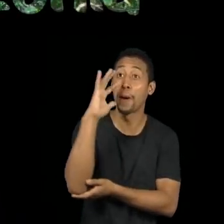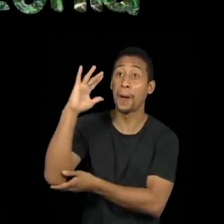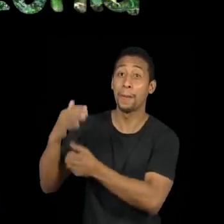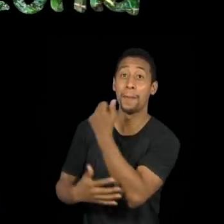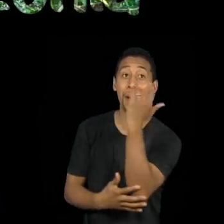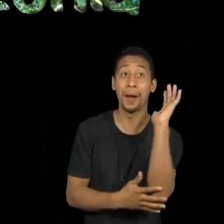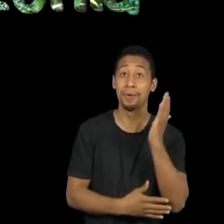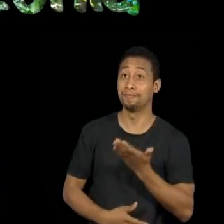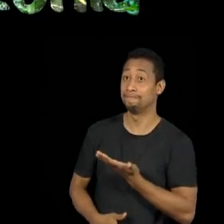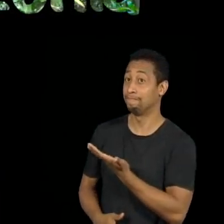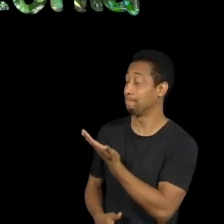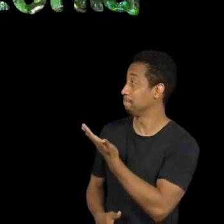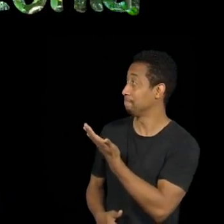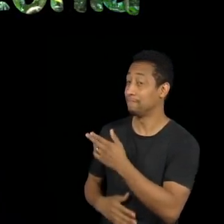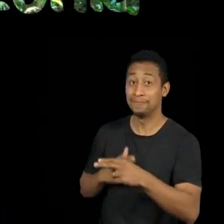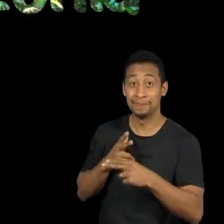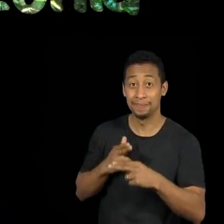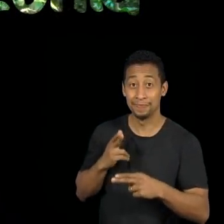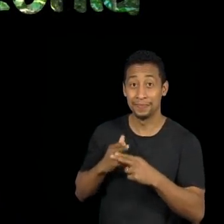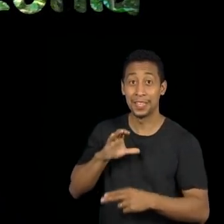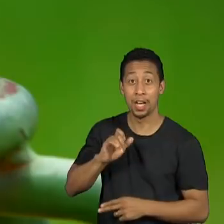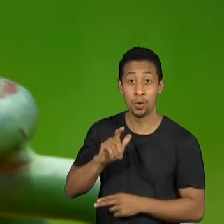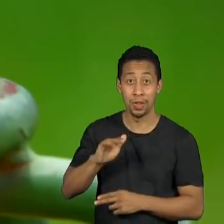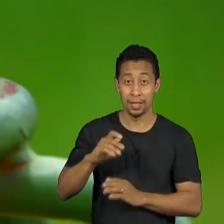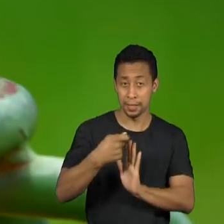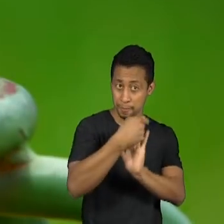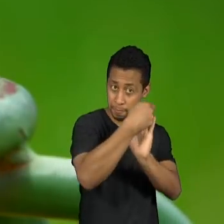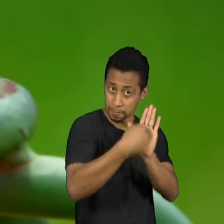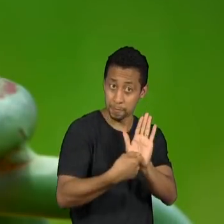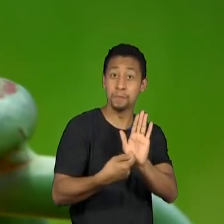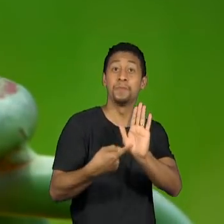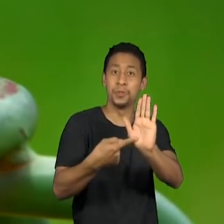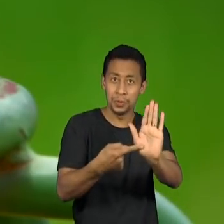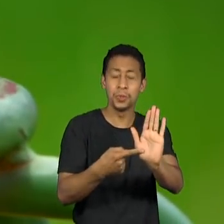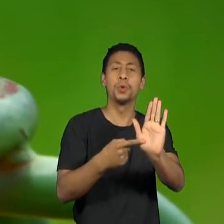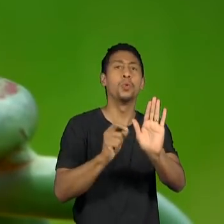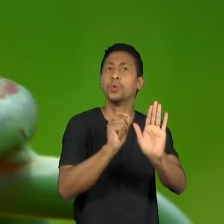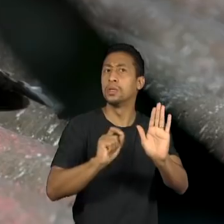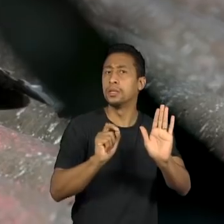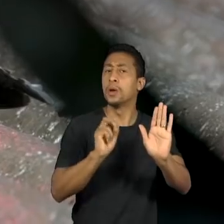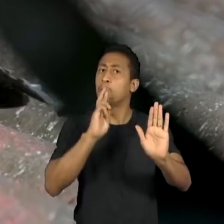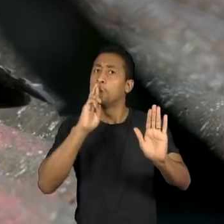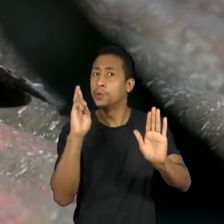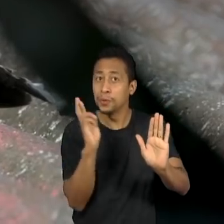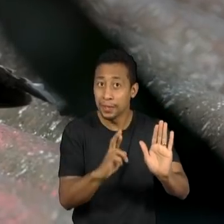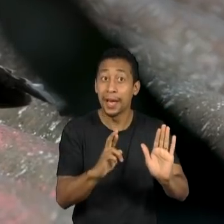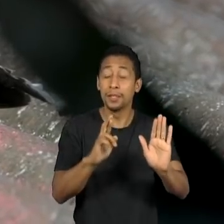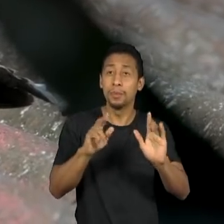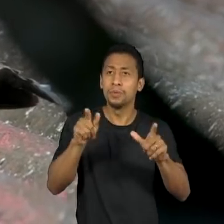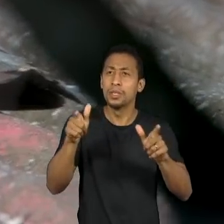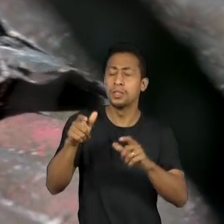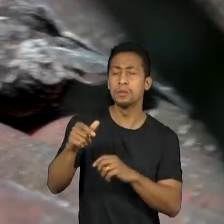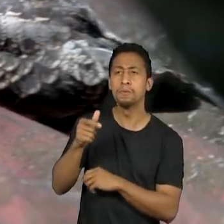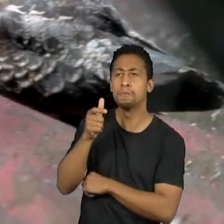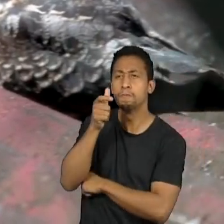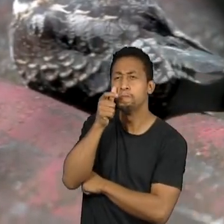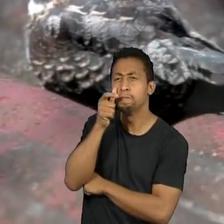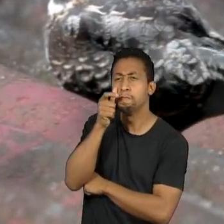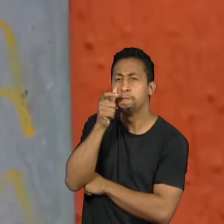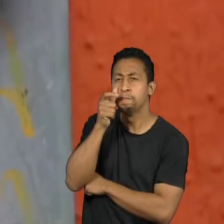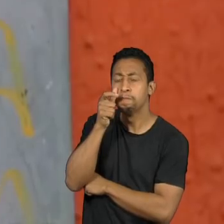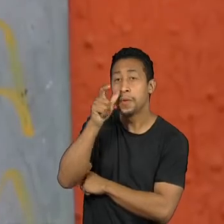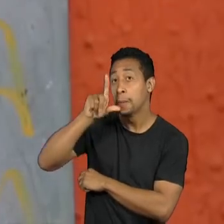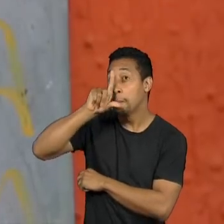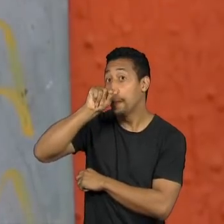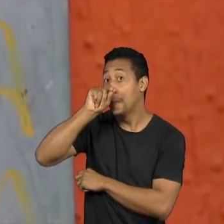da Amazônia, dirigida por Carolina Fernandes, registra o resultado dos encontros para observação de pássaros iniciados